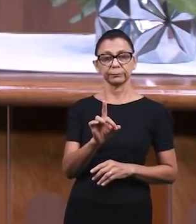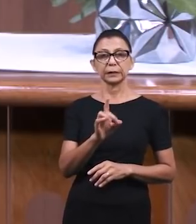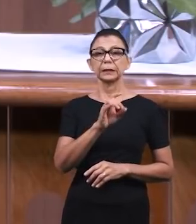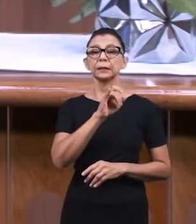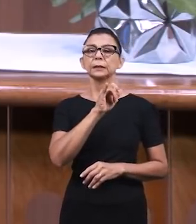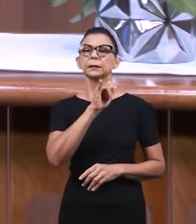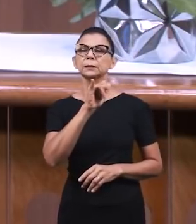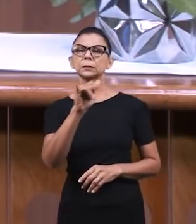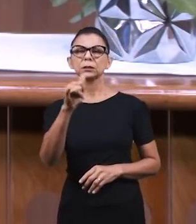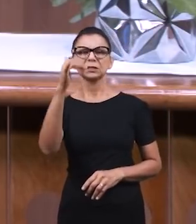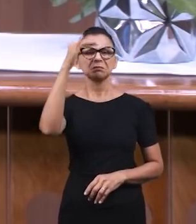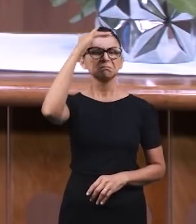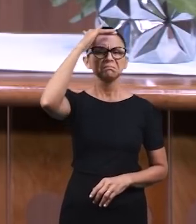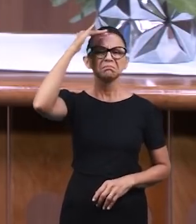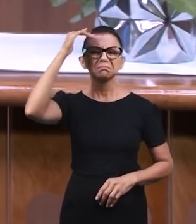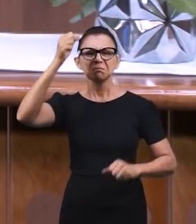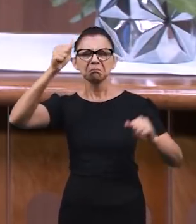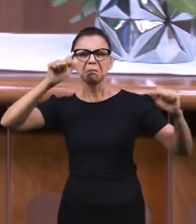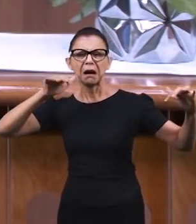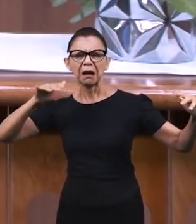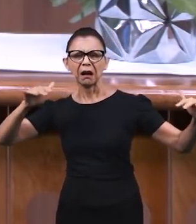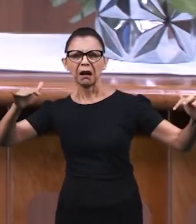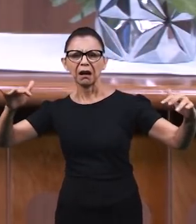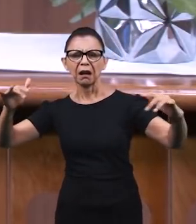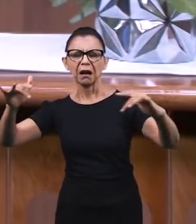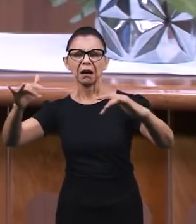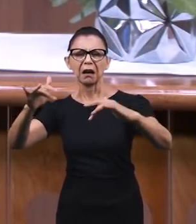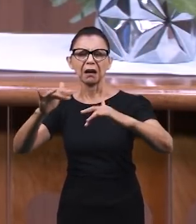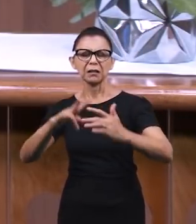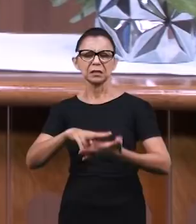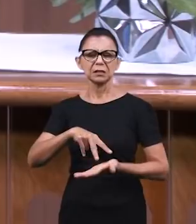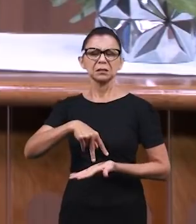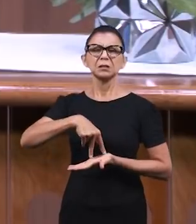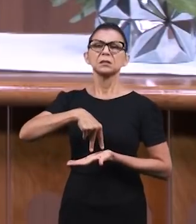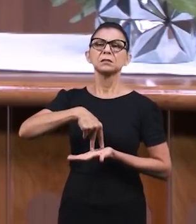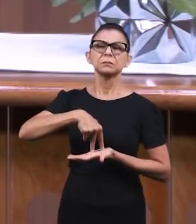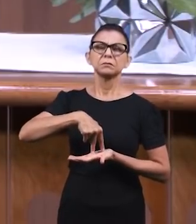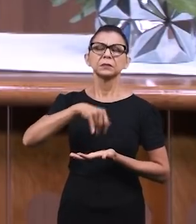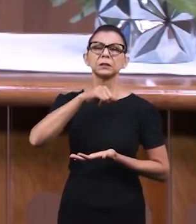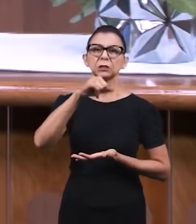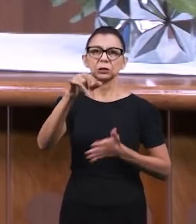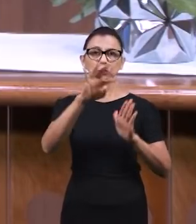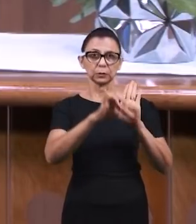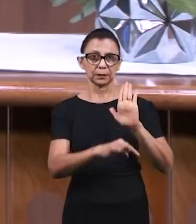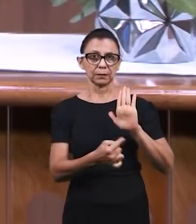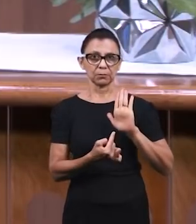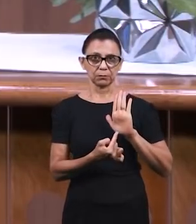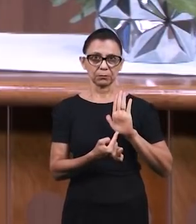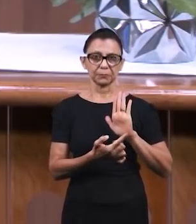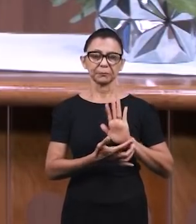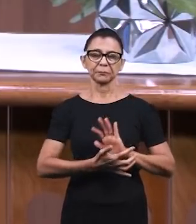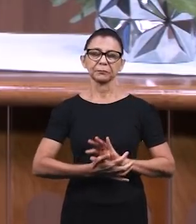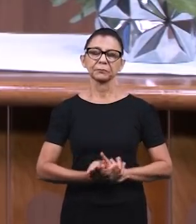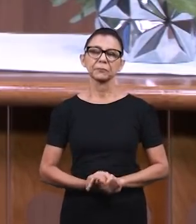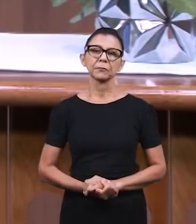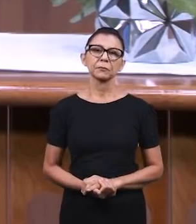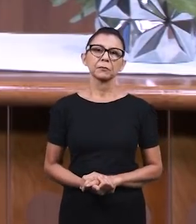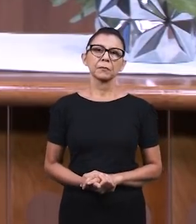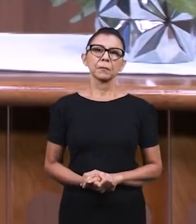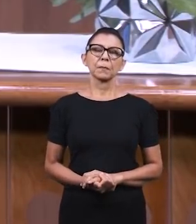e diz, olha para ver aquela multidão toda e se levanta e diz isso que está aqui.